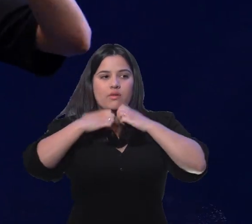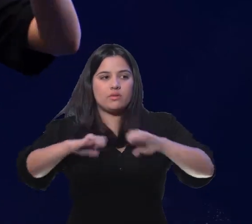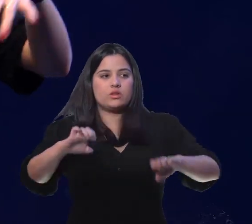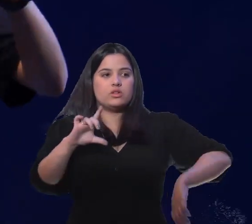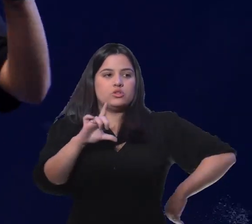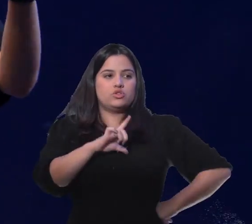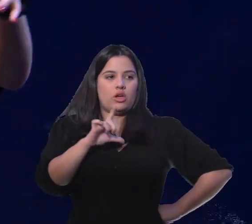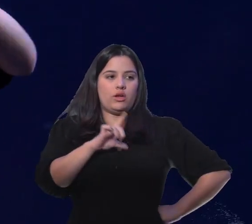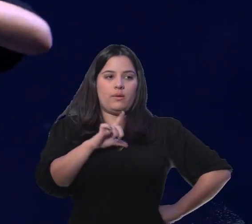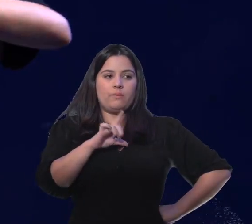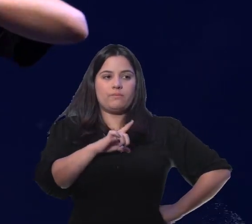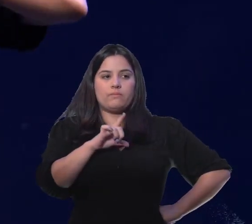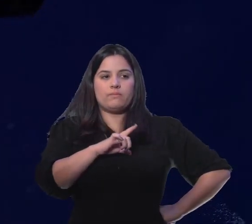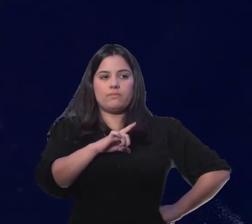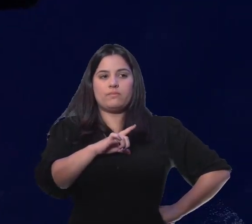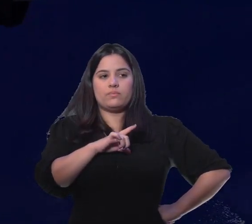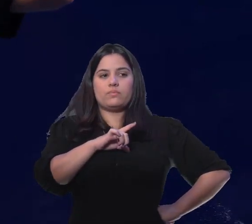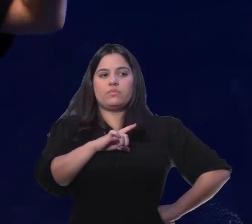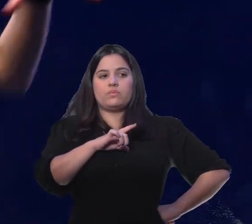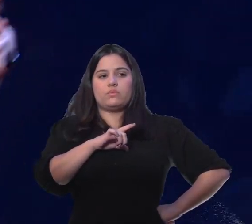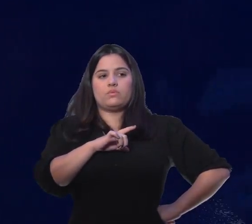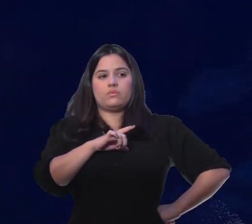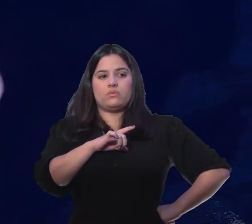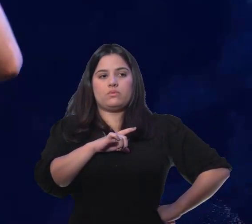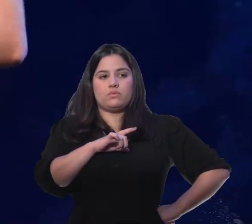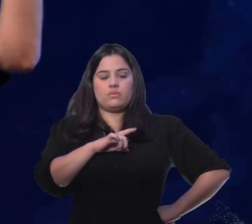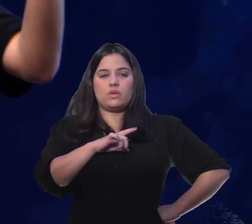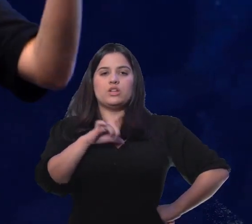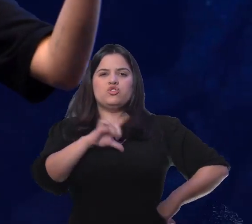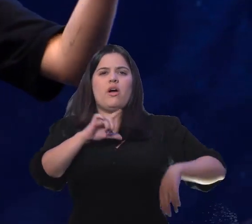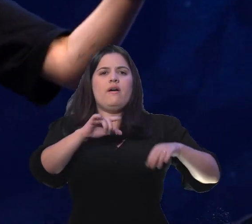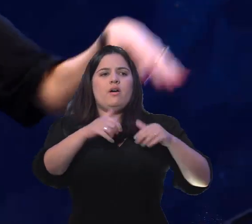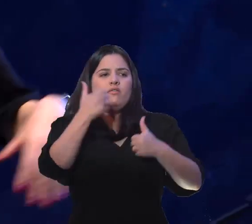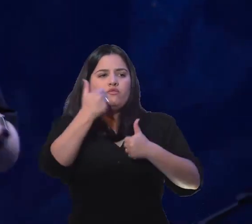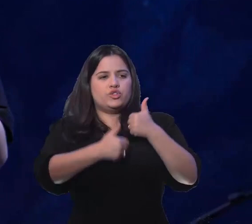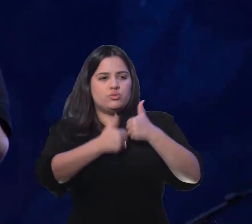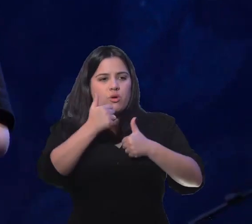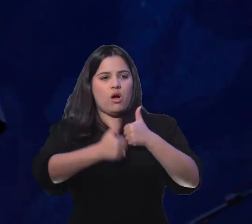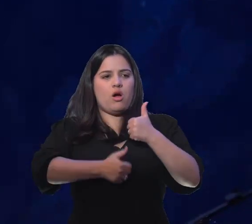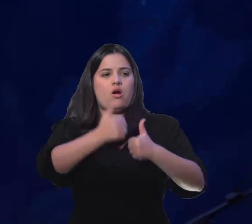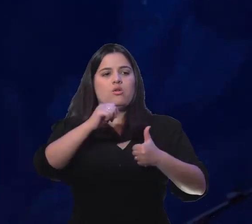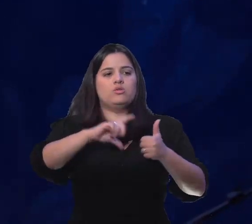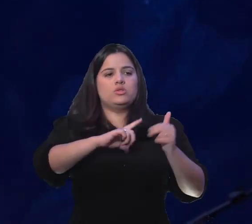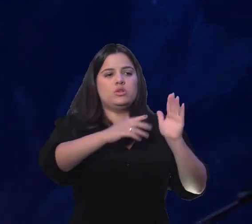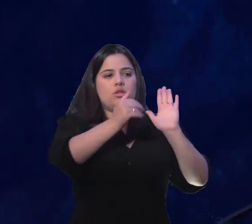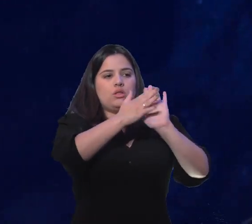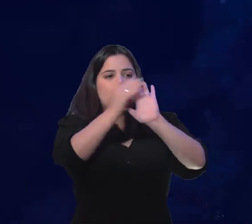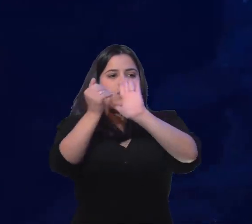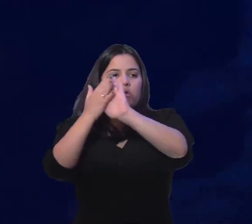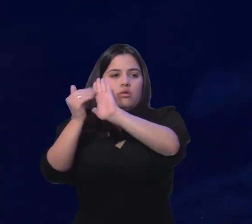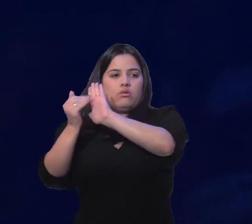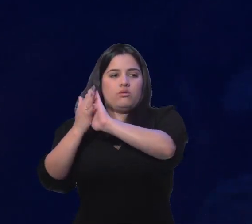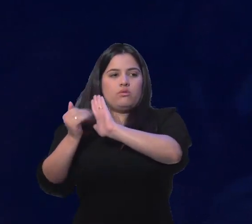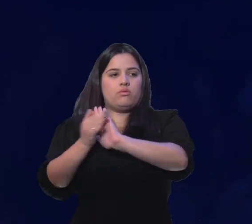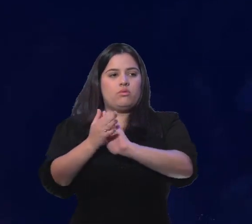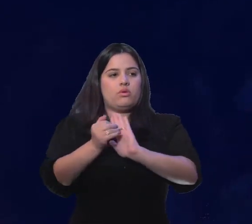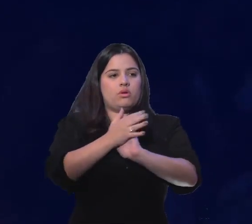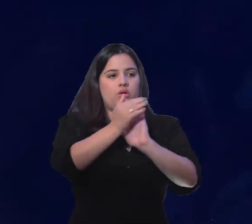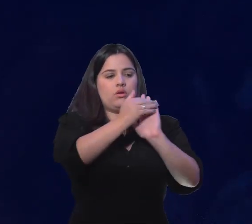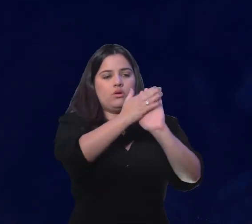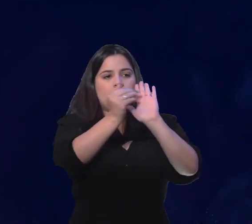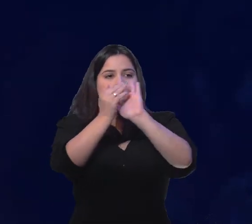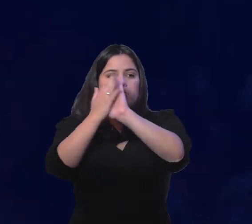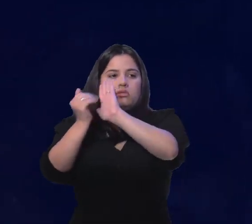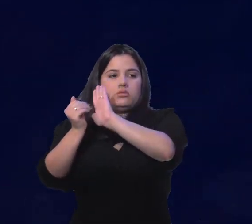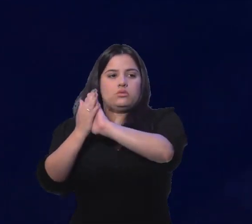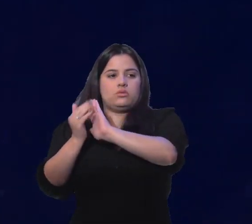tinha churrasco, carne para todos. Tinha futebol... Tinha louvor, tinha palavra, e a galera levava os amigos, porque é muito mais fácil